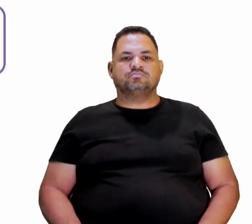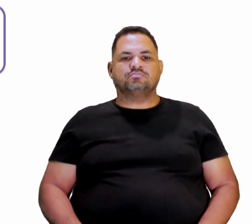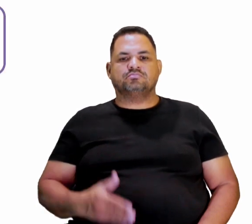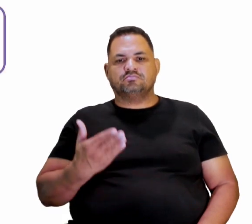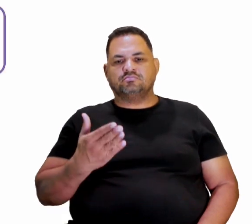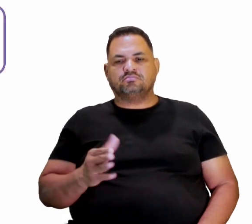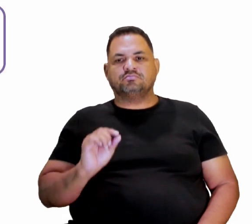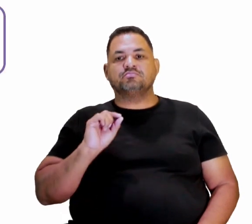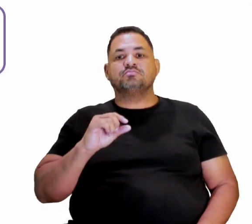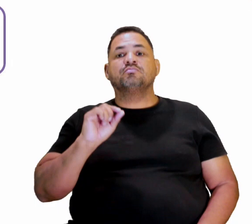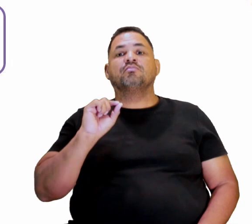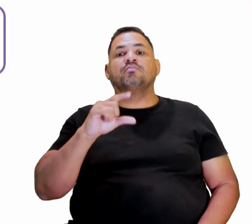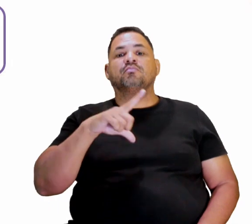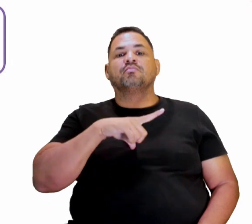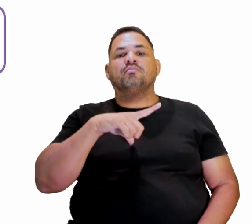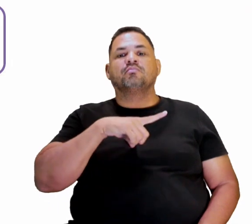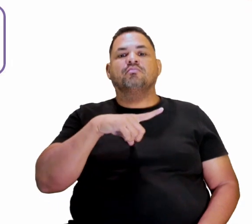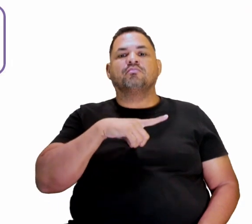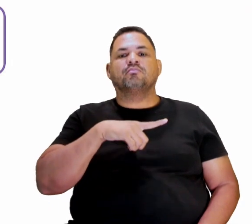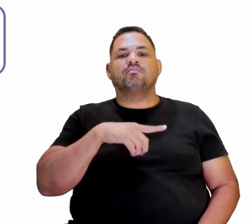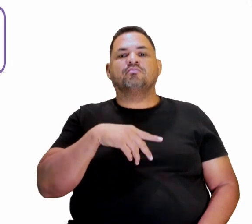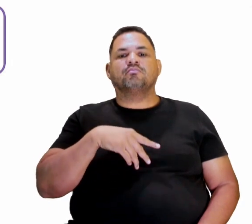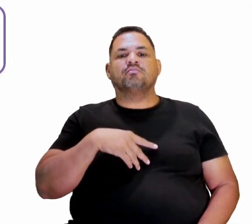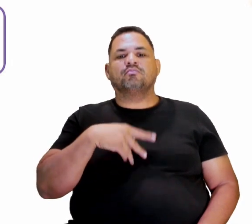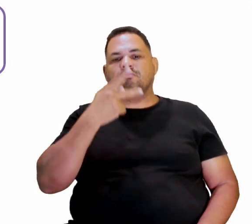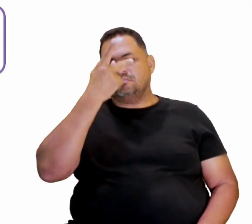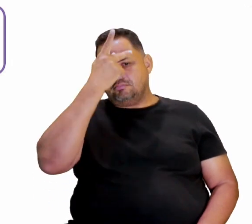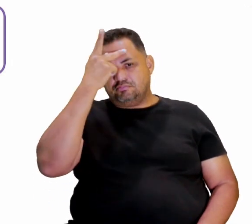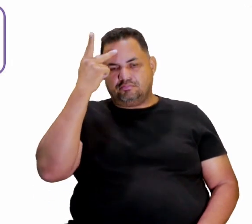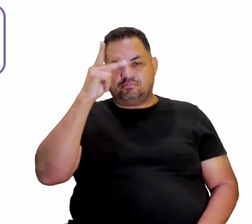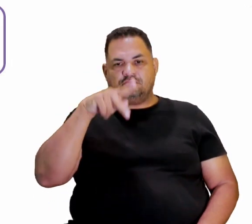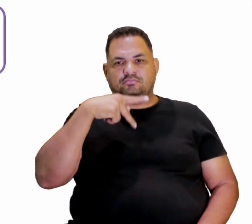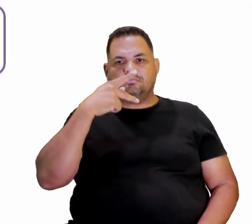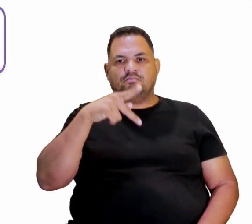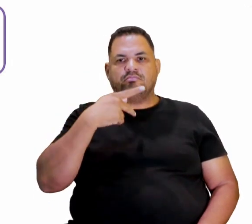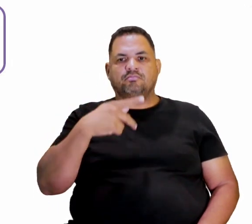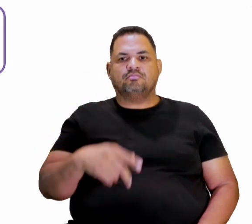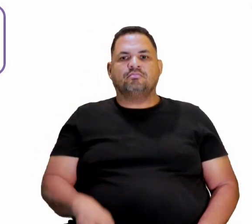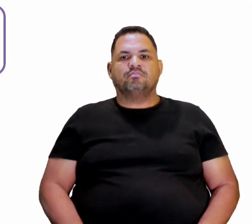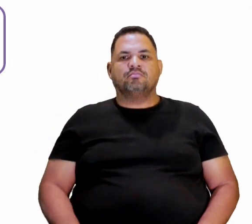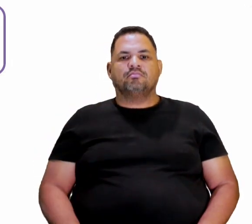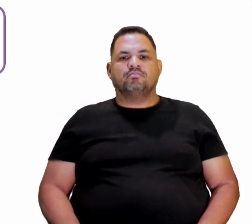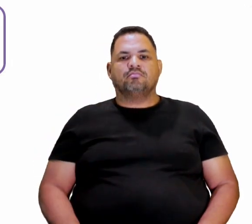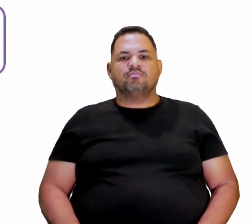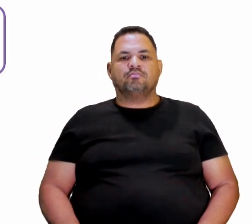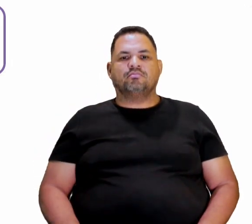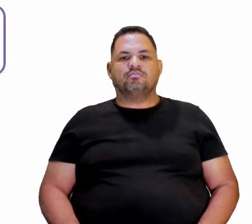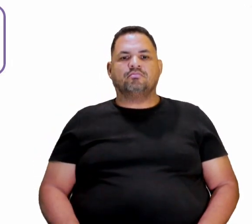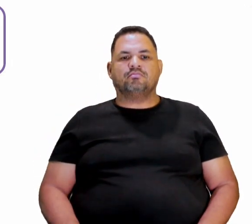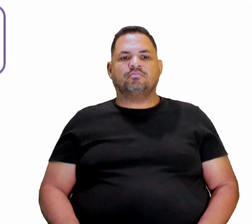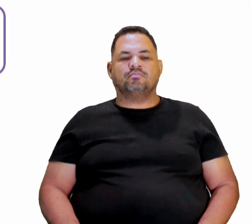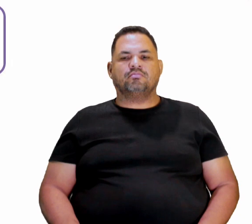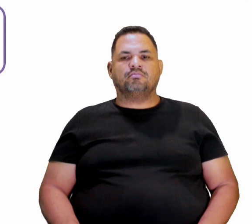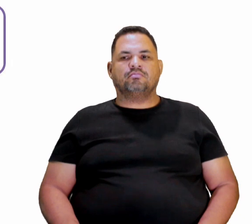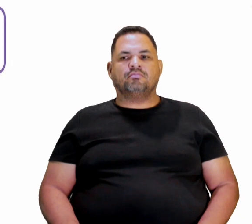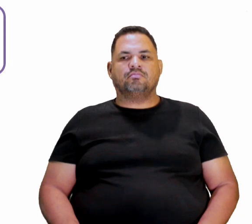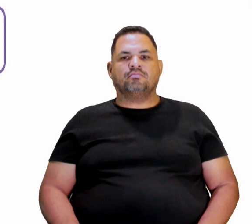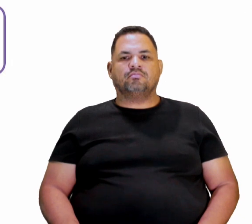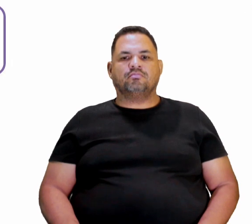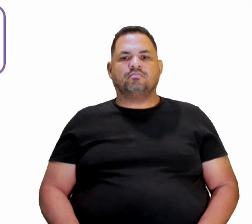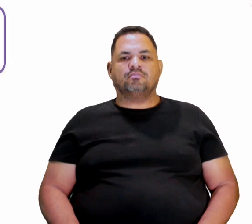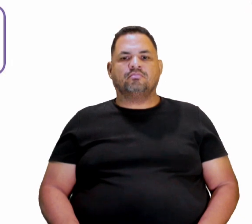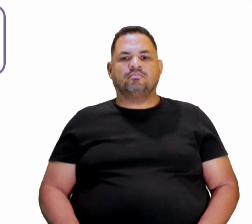né? O que eles têm? A pessoa fala, my kids have a cold. What should they